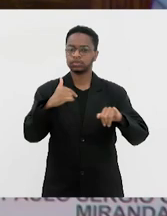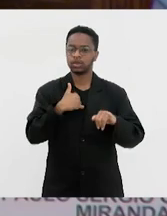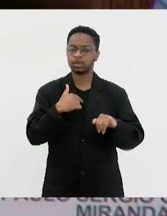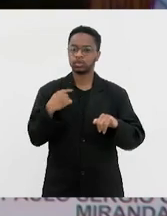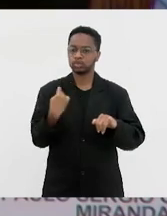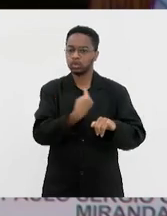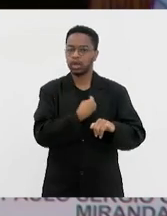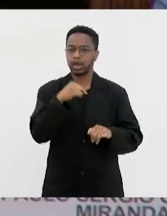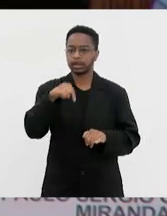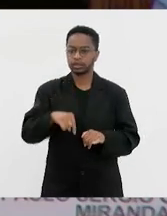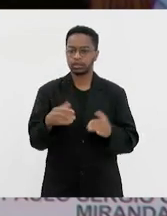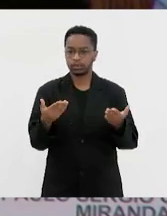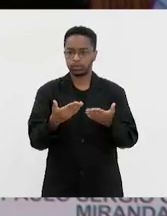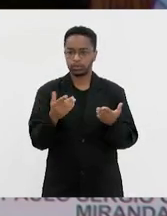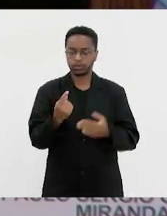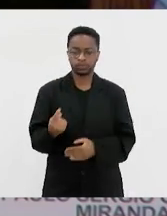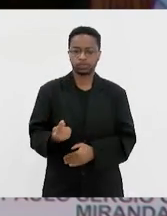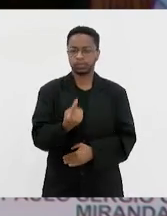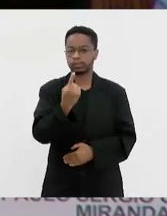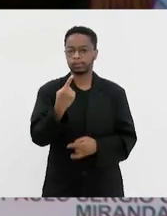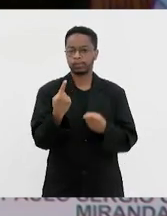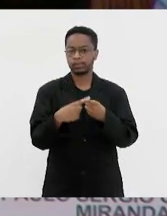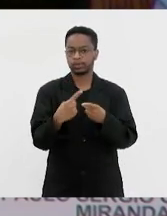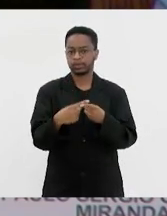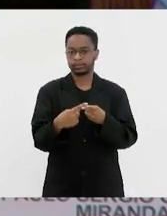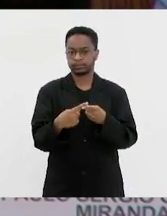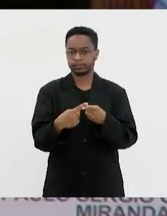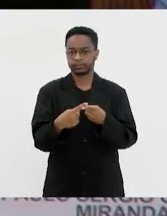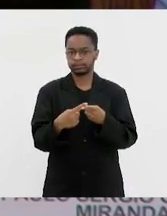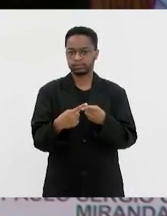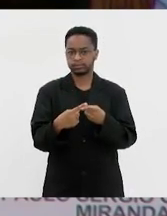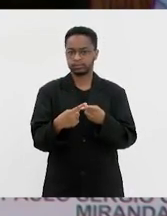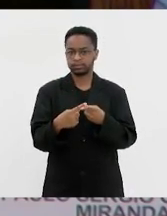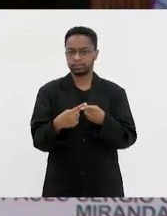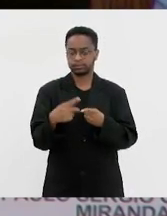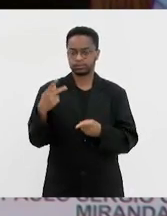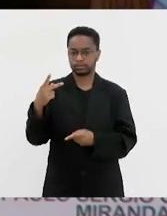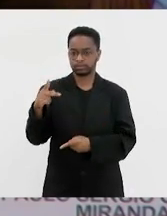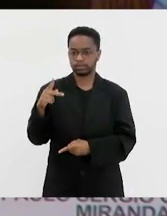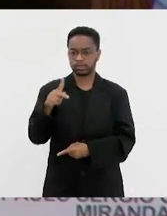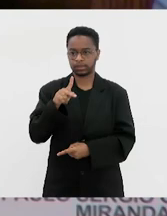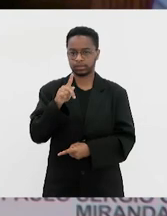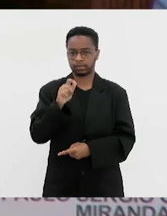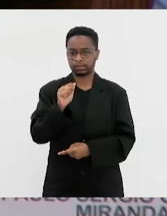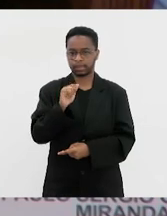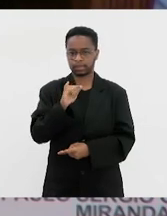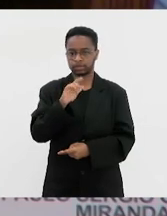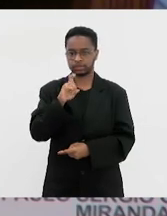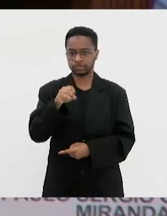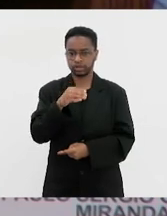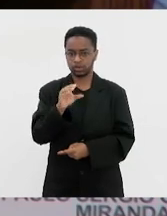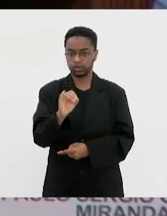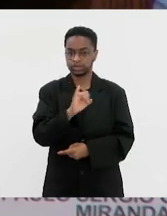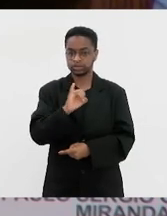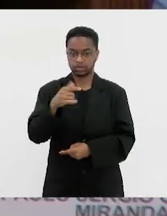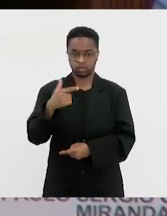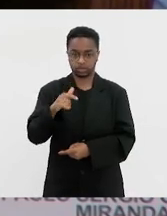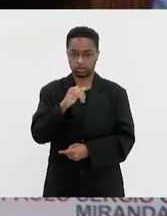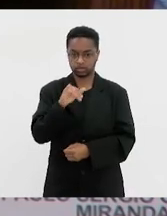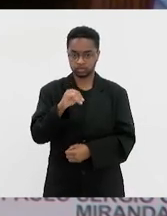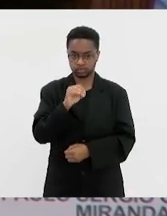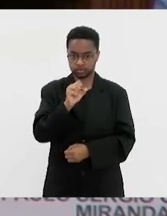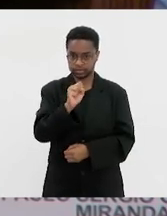única e exclusivamente por seu Paixão. Se não fosse José Monte Paixão, nós talvez nem